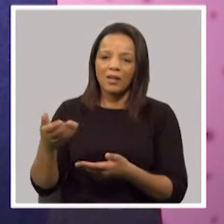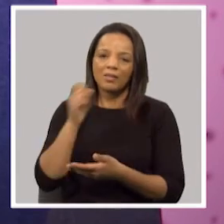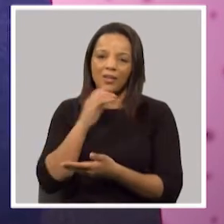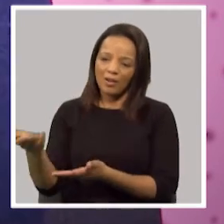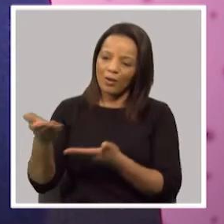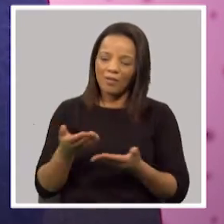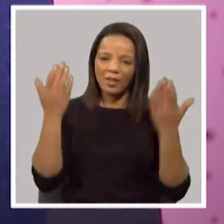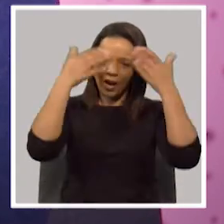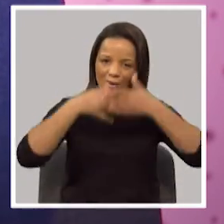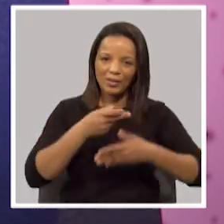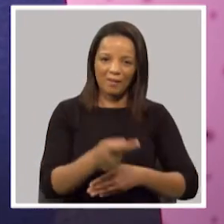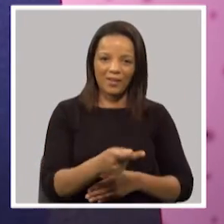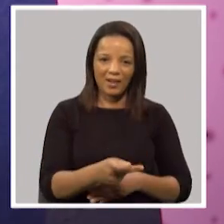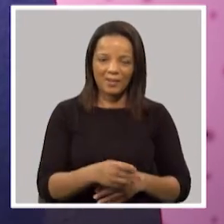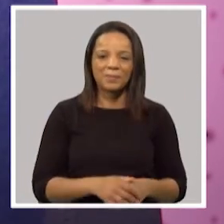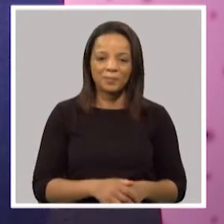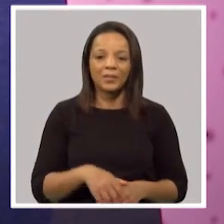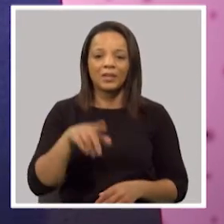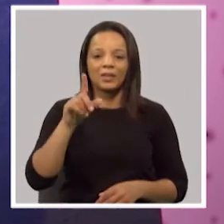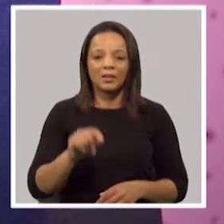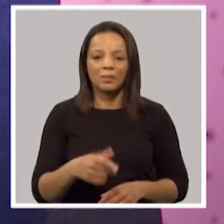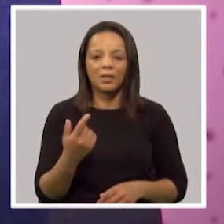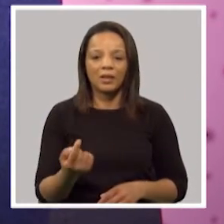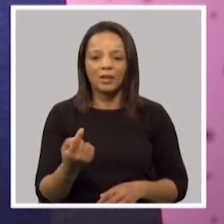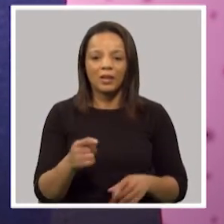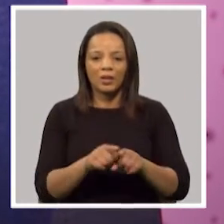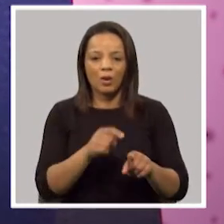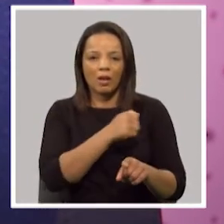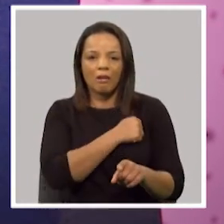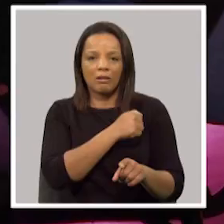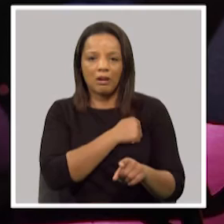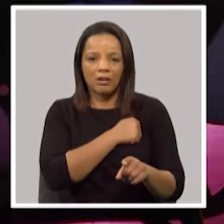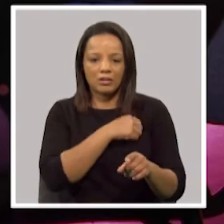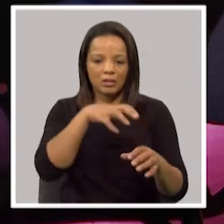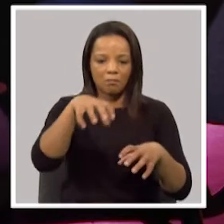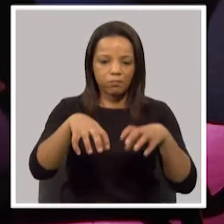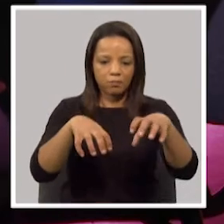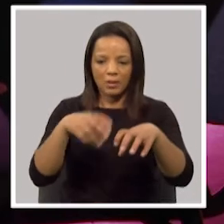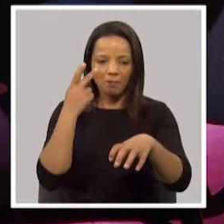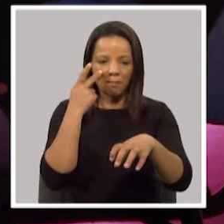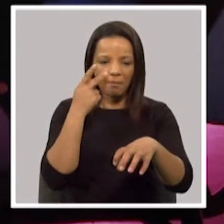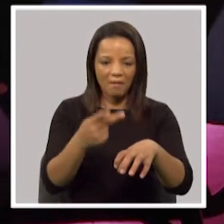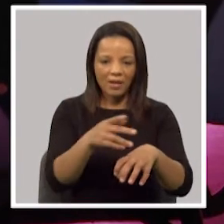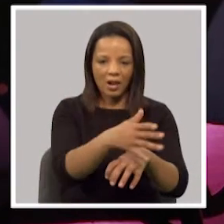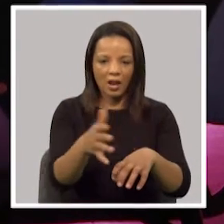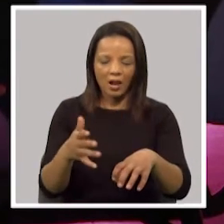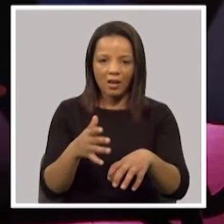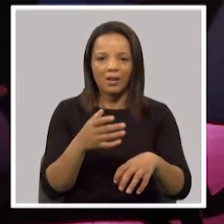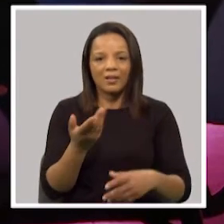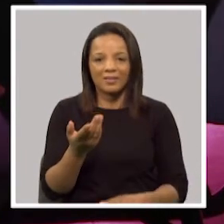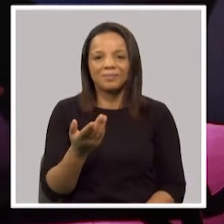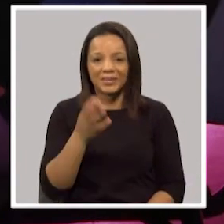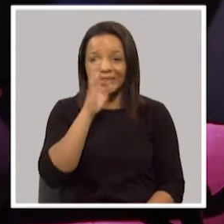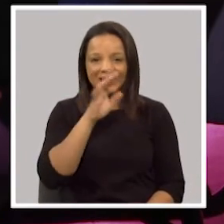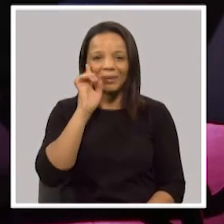lá à noite. Tão engraçado. E chegámos a receber plantas de casas para vermos onde é que... como se